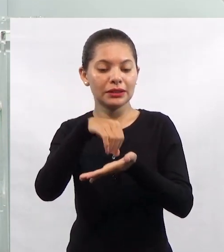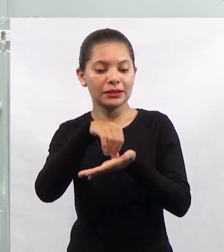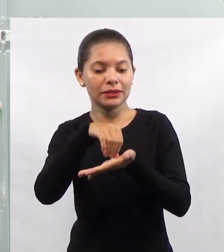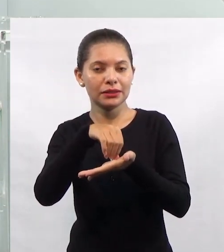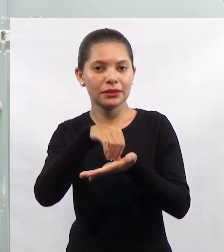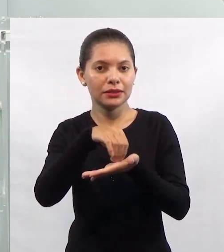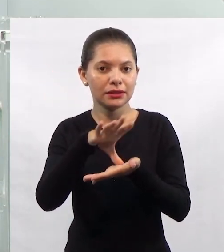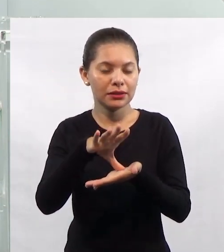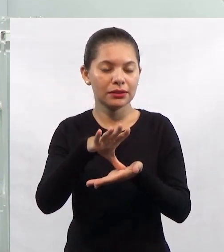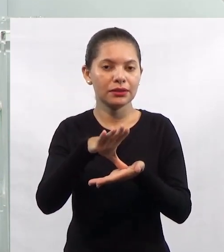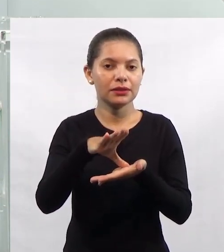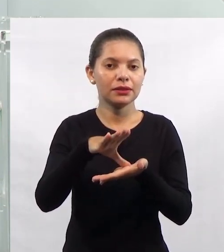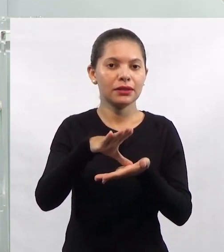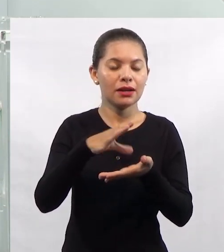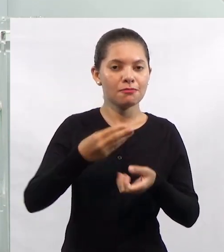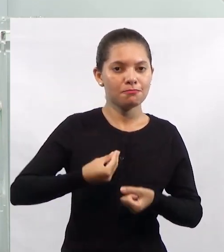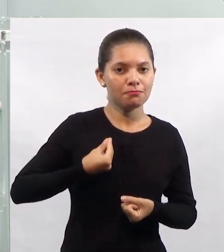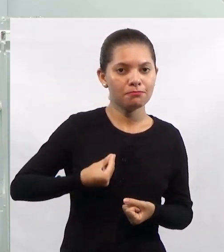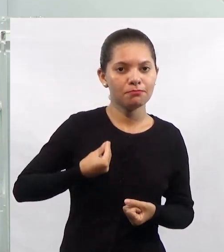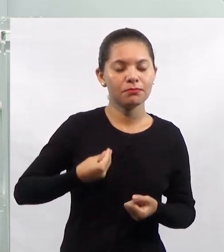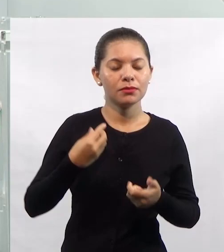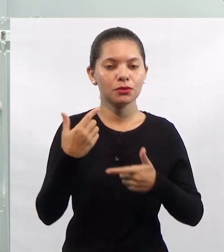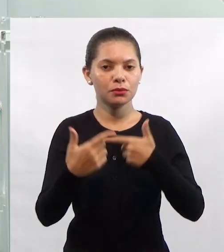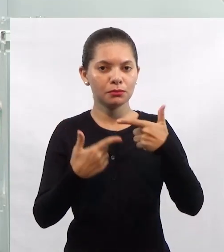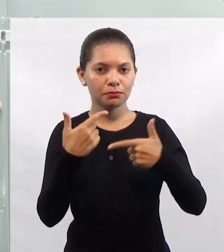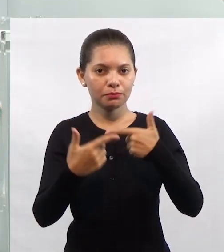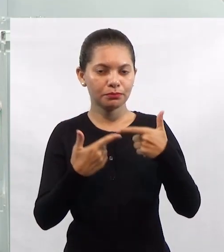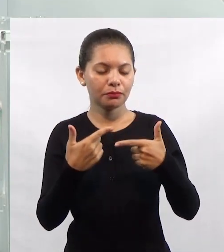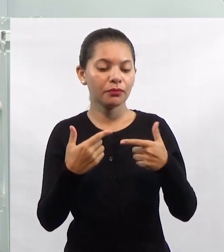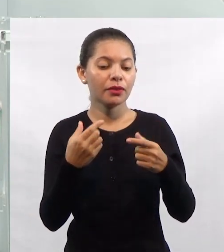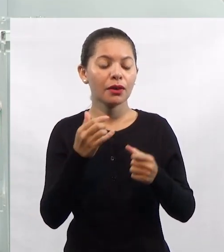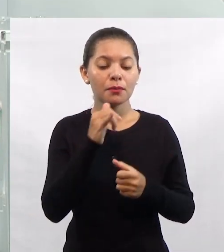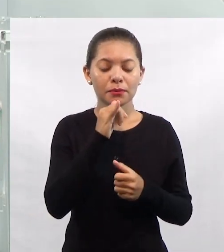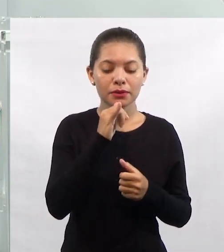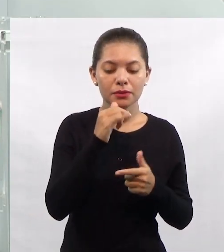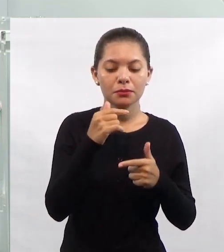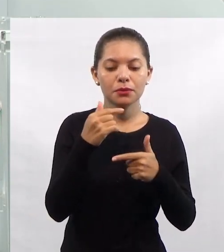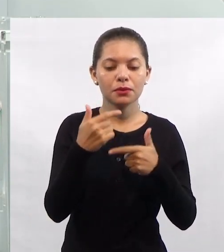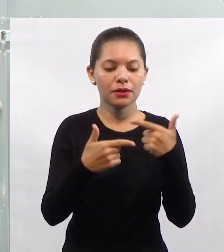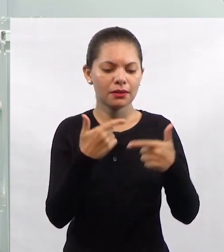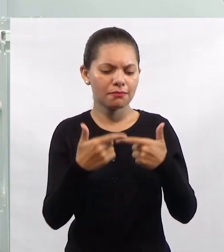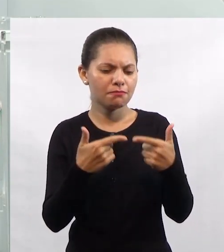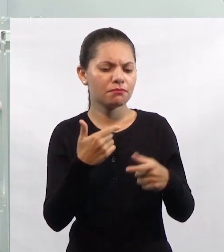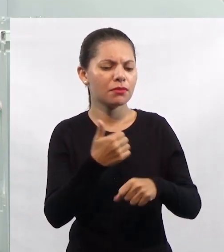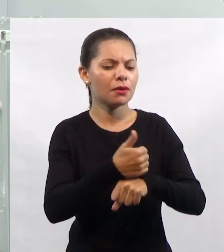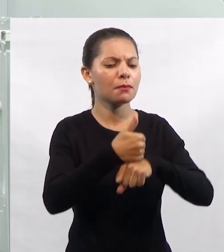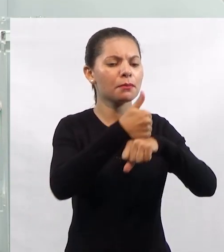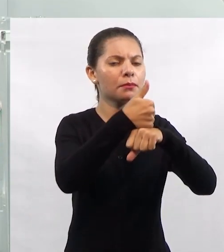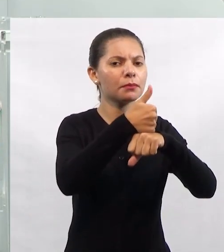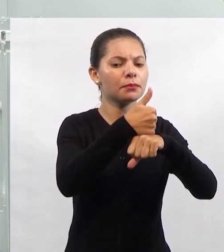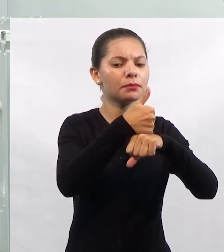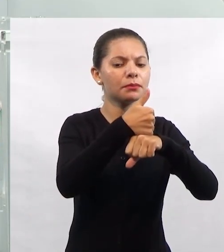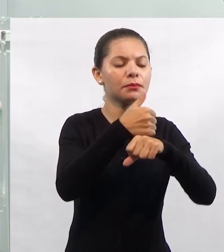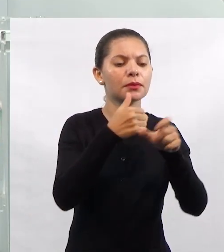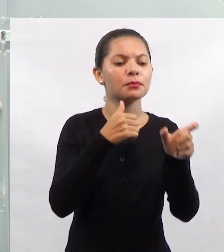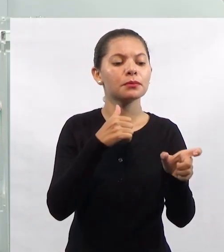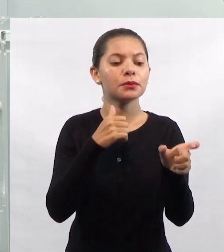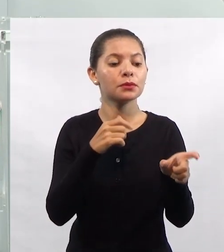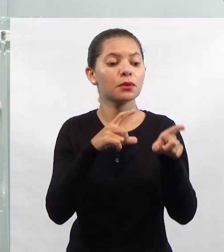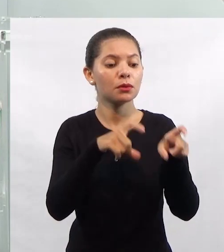a uva, ele ensinava a partir da realidade dos trabalhadores. Então, se os trabalhadores eram